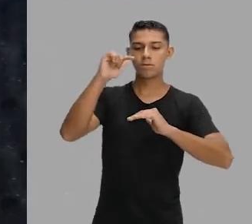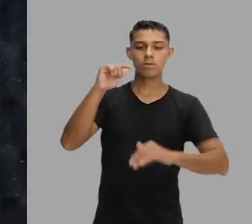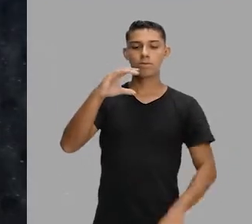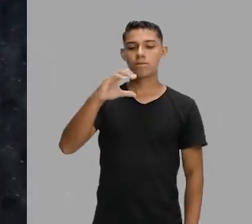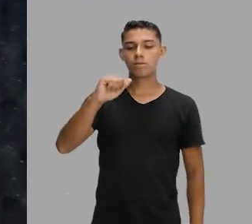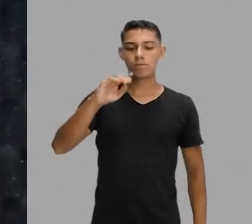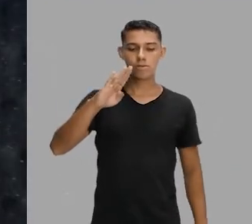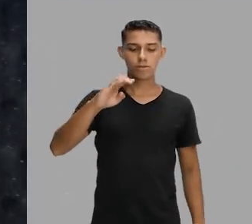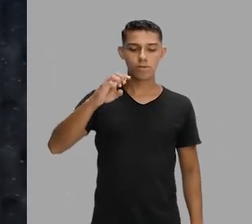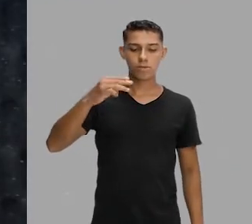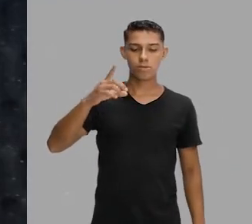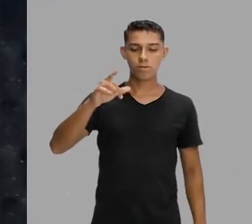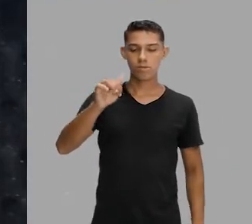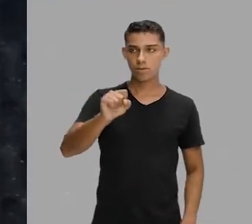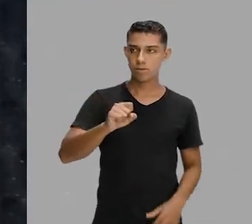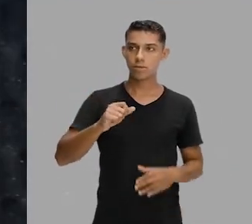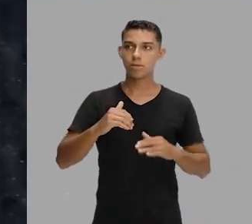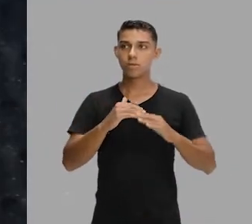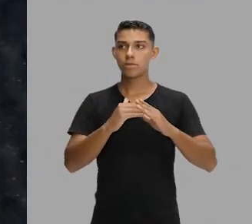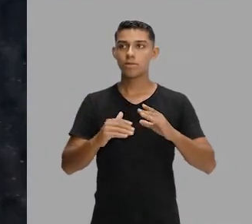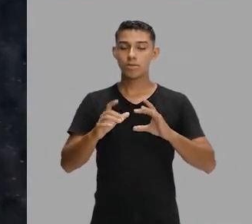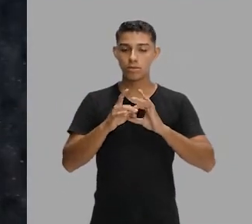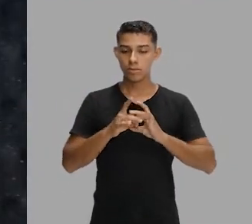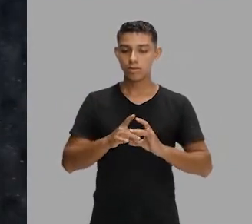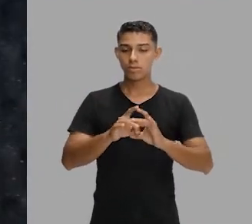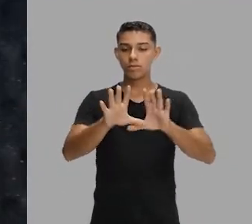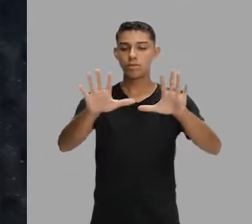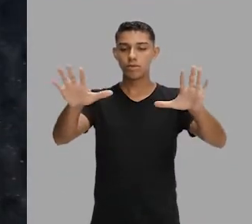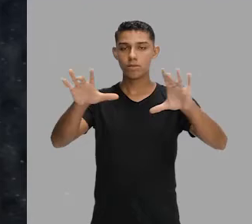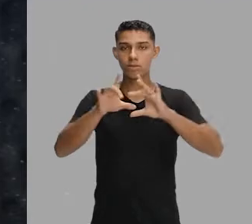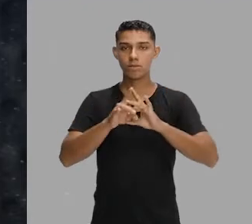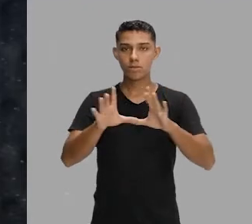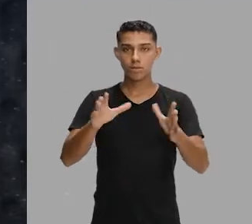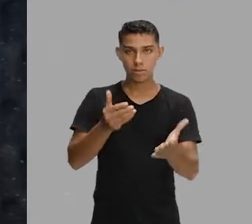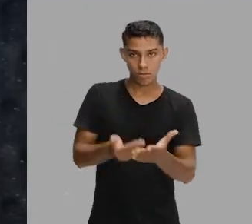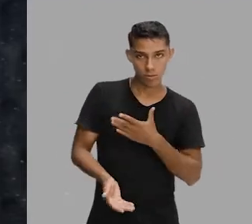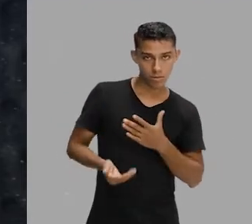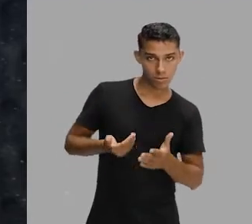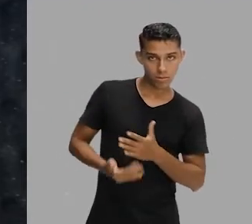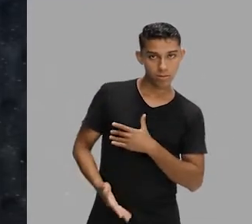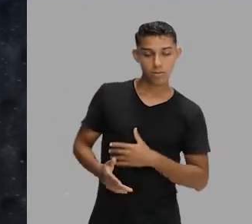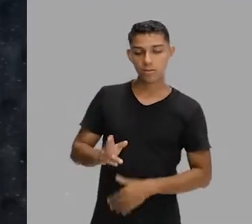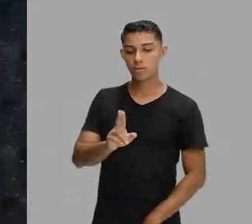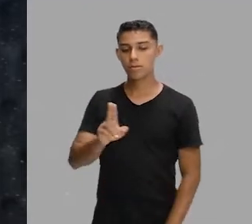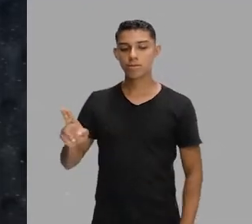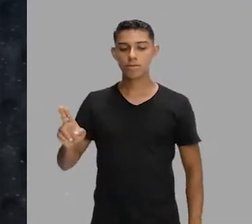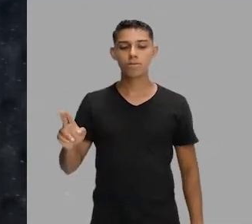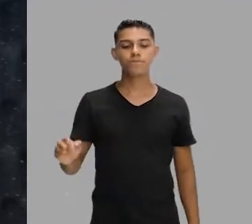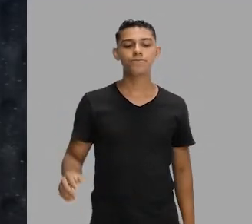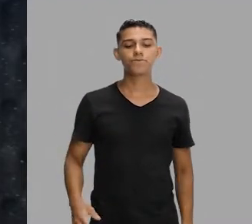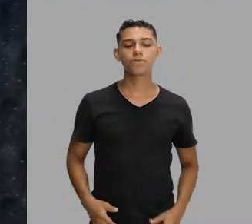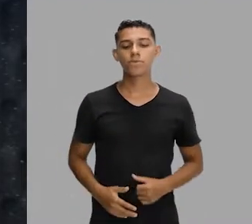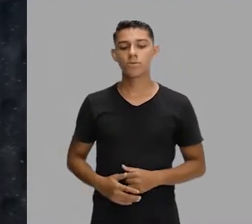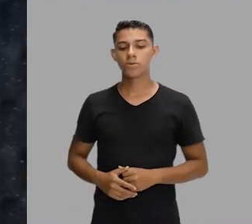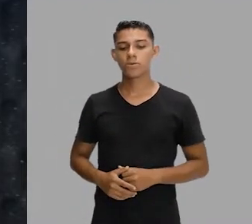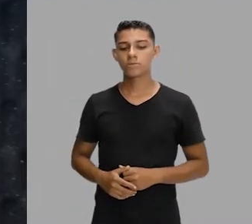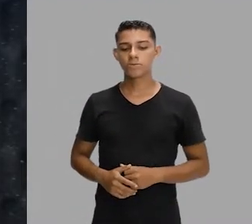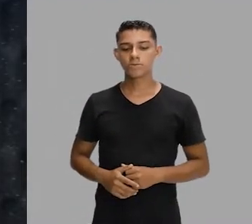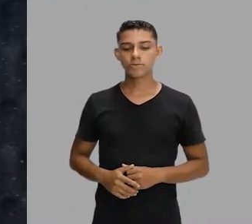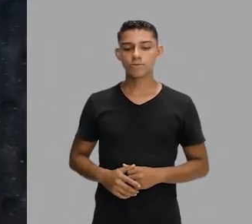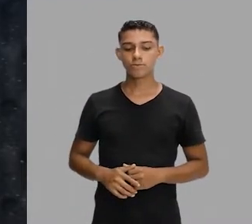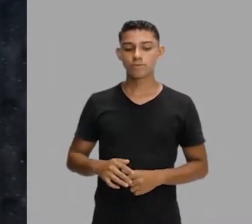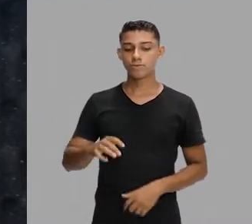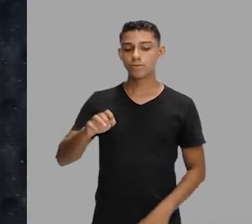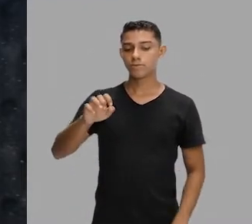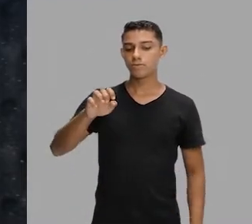Esses elétrons, né, que estão sendo liberados, estão sendo perdidos, vamos chamar de elétrons